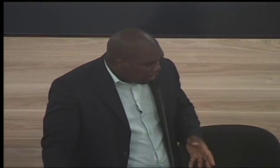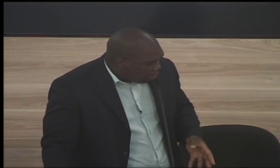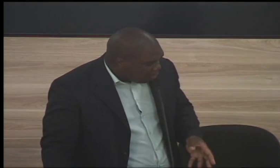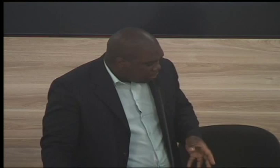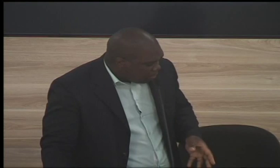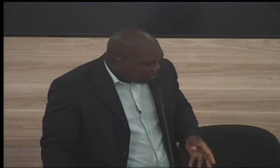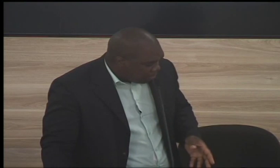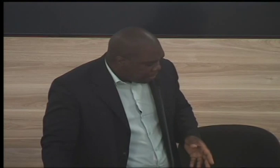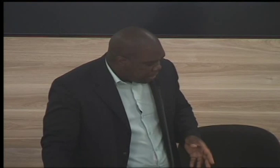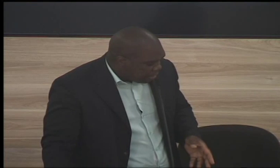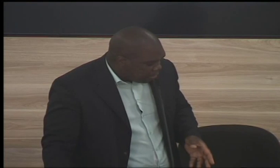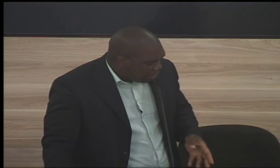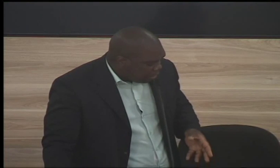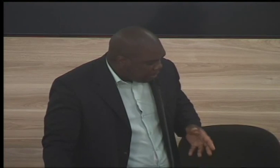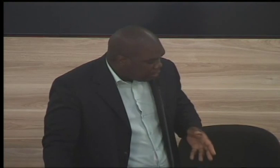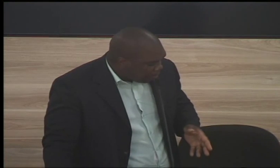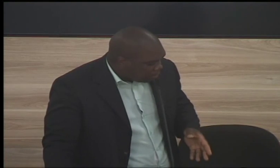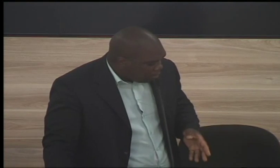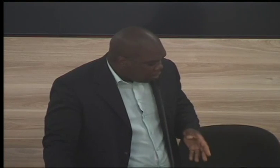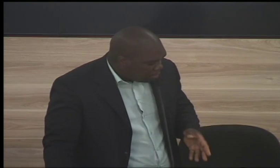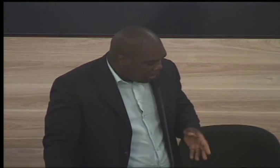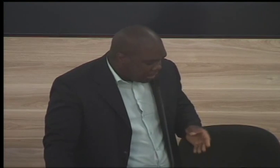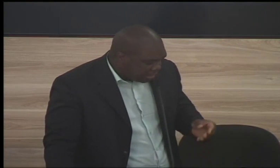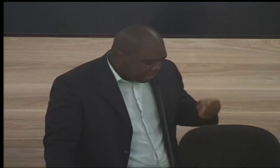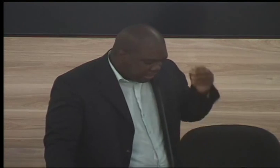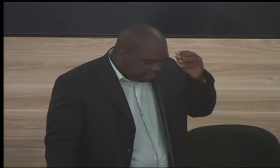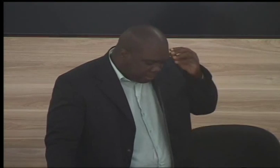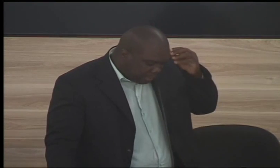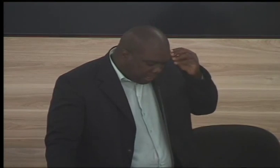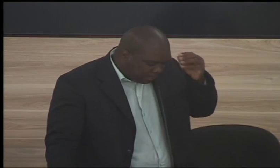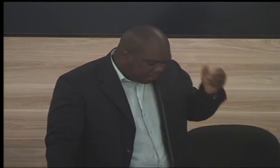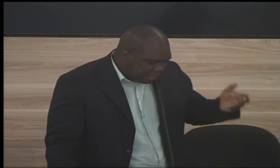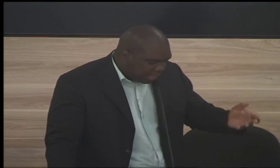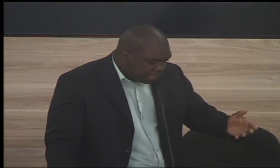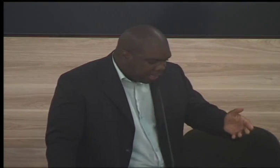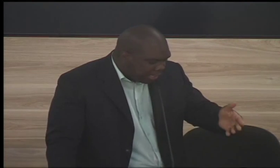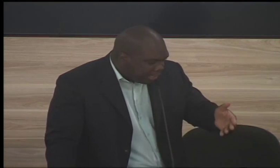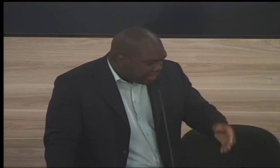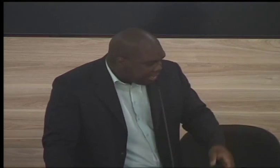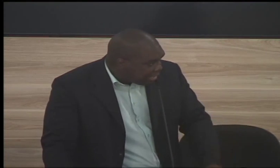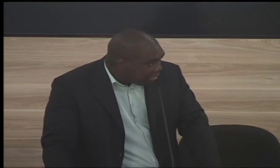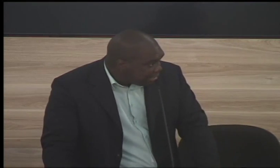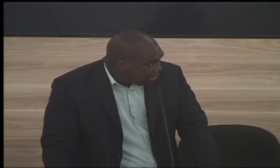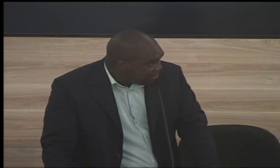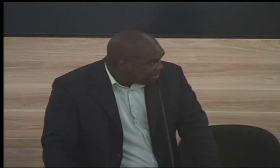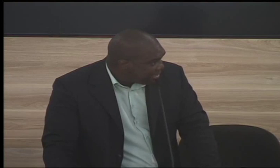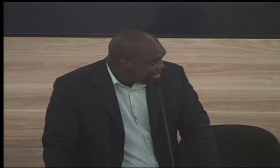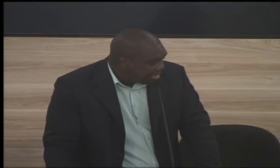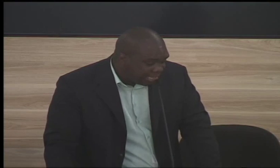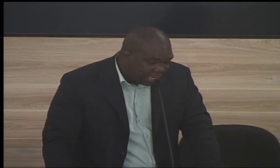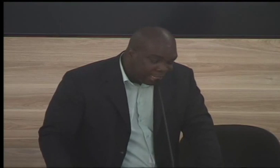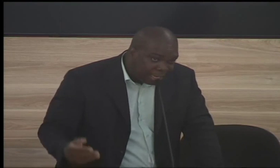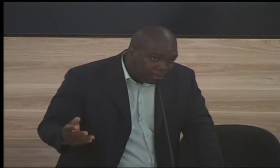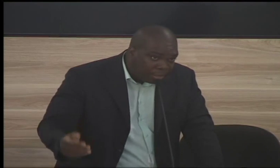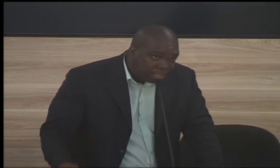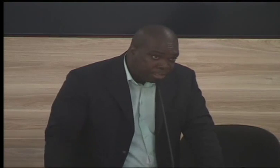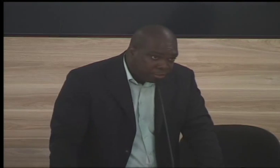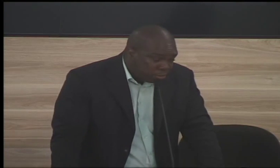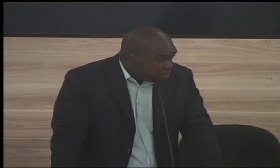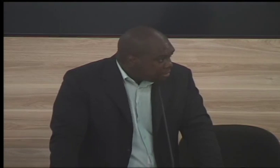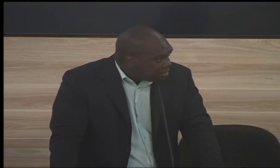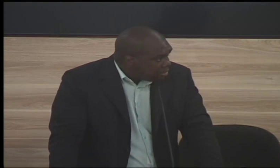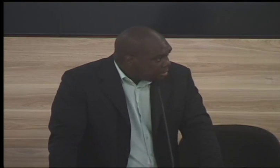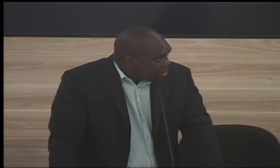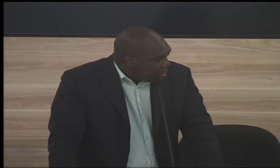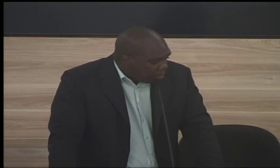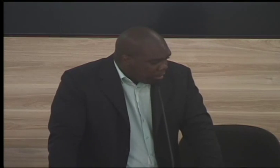em nenhum momento, senhor presidente, estou reclamando do ponto de ônibus, mas eu acho da capacidade de quem está sinalizando, de quem está elaborando